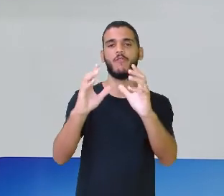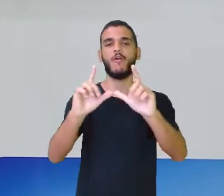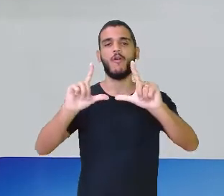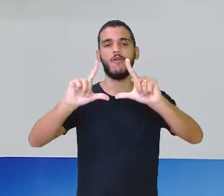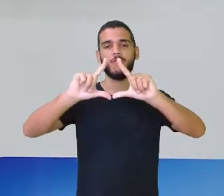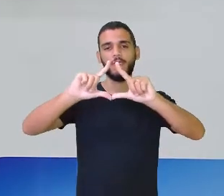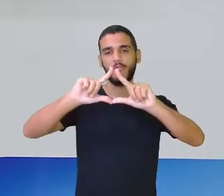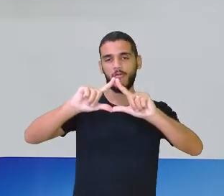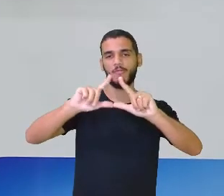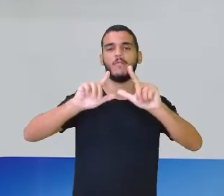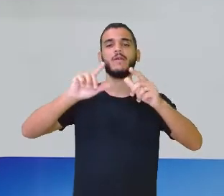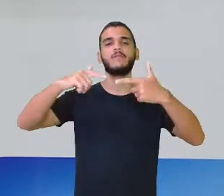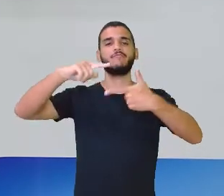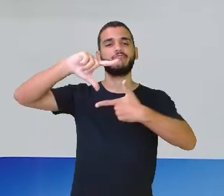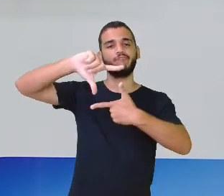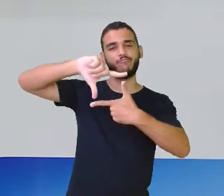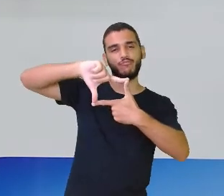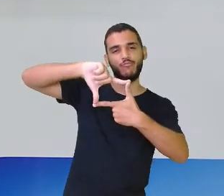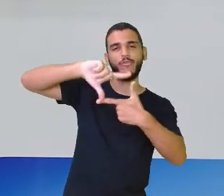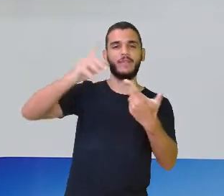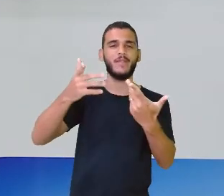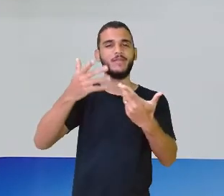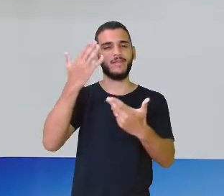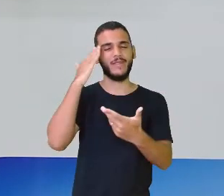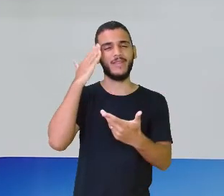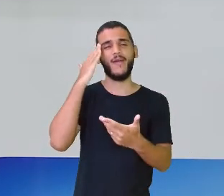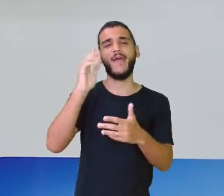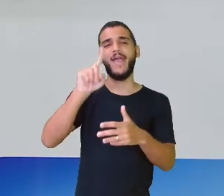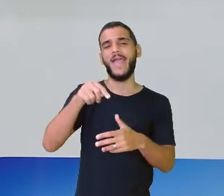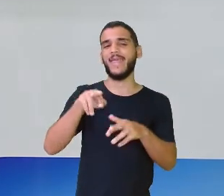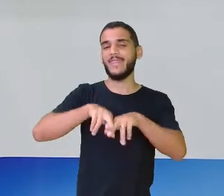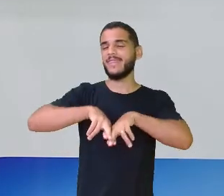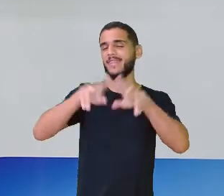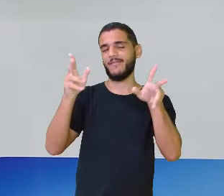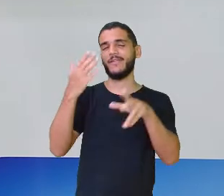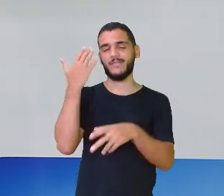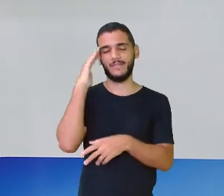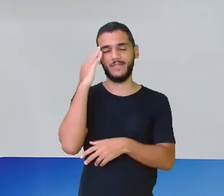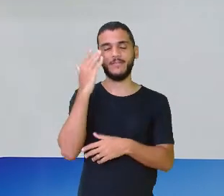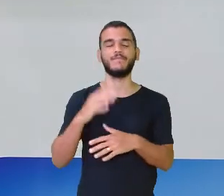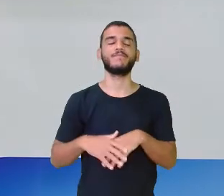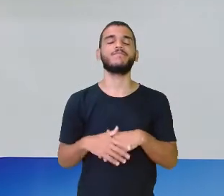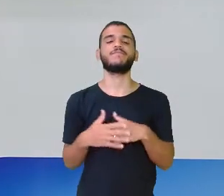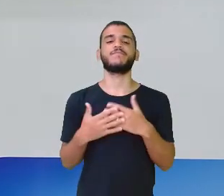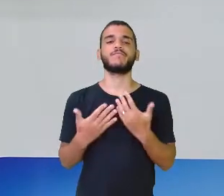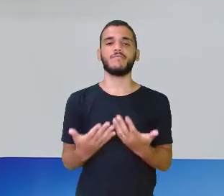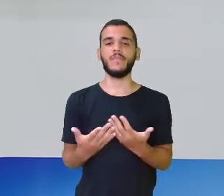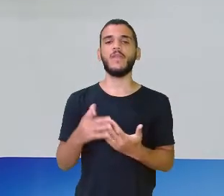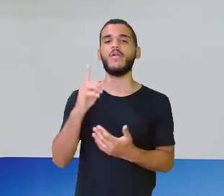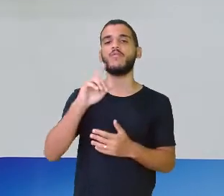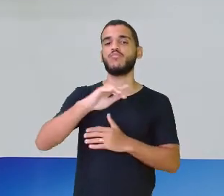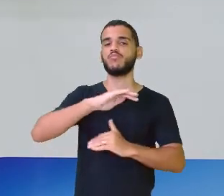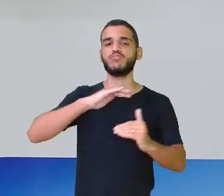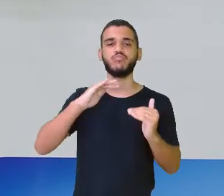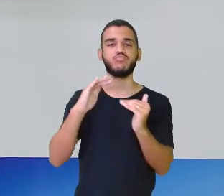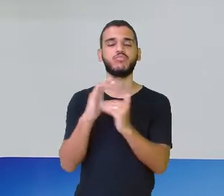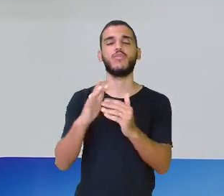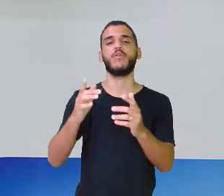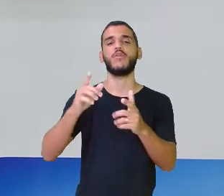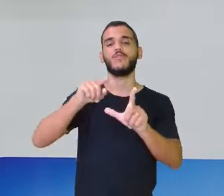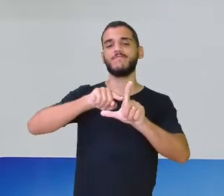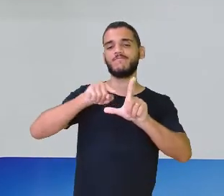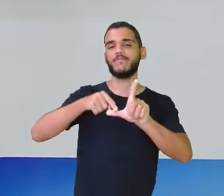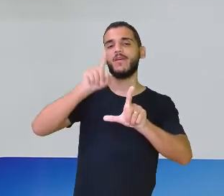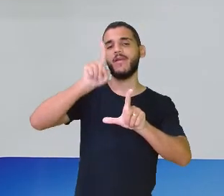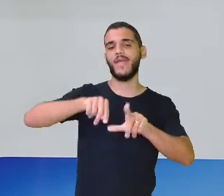vocês entenderem também a importância desses ângulos, tá? E que esses ângulos fazem toda a diferença